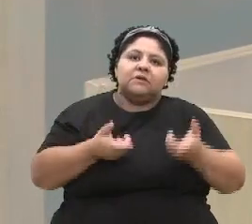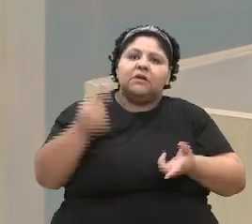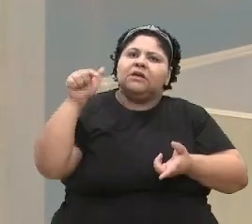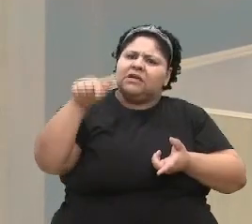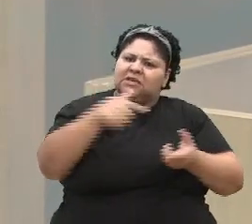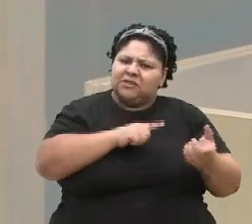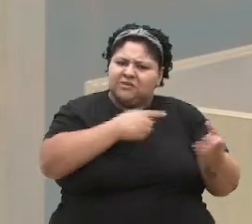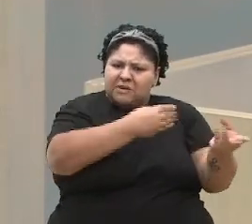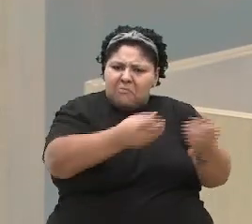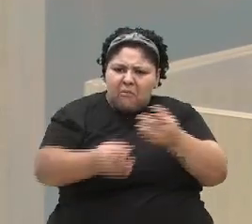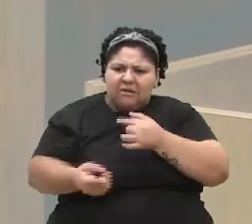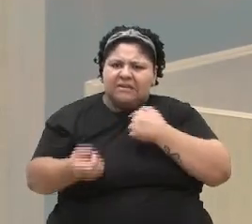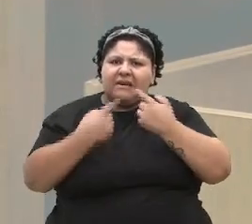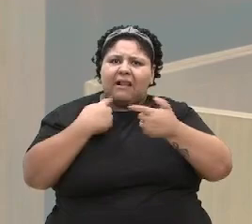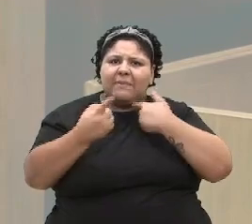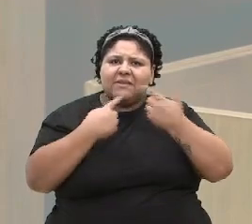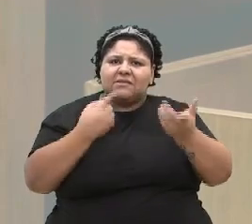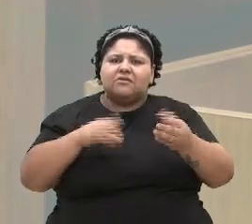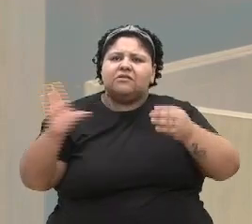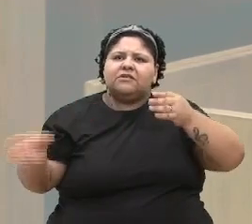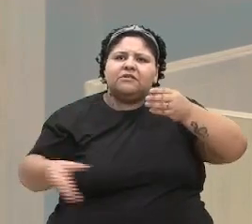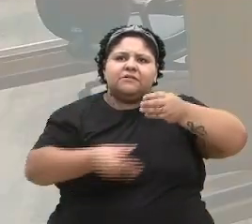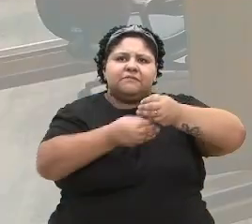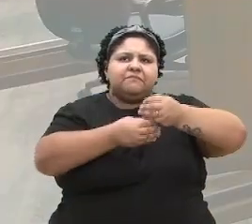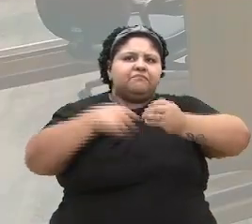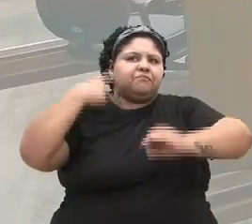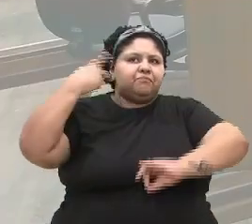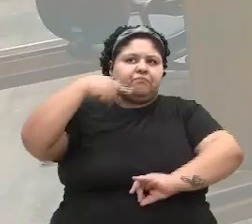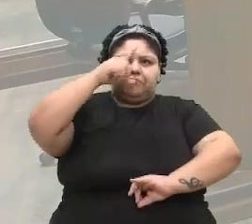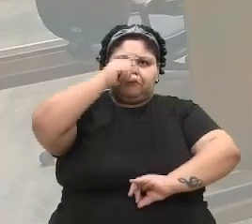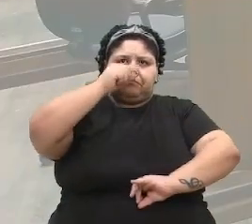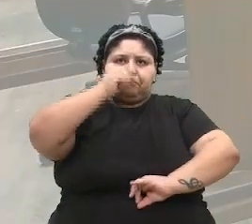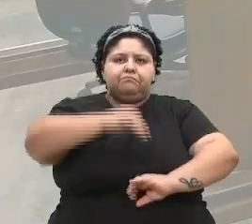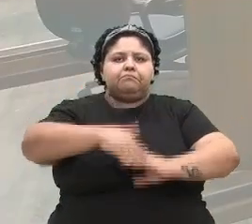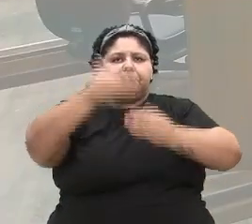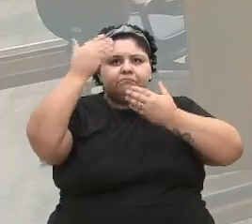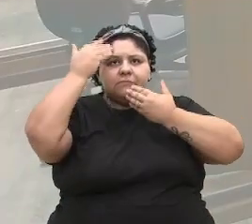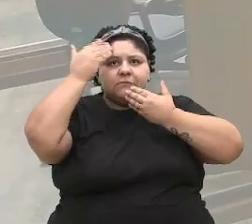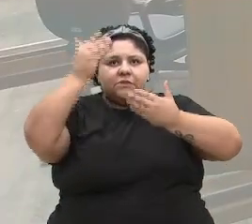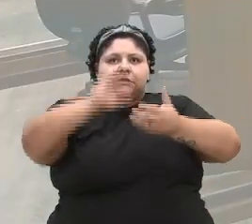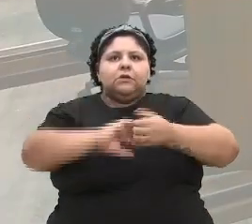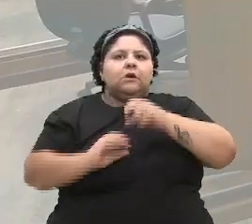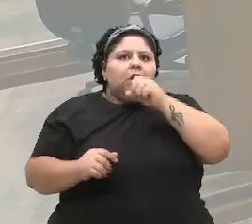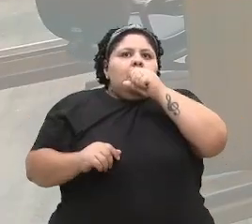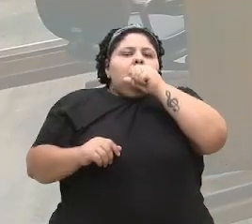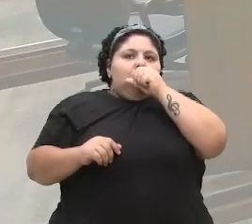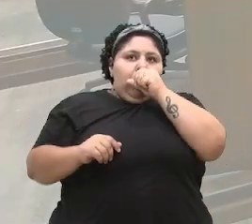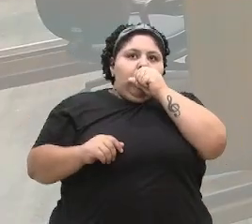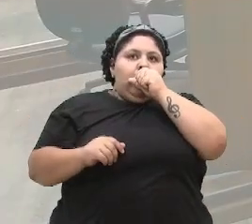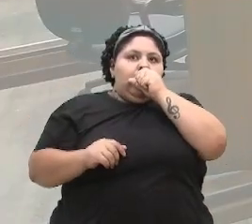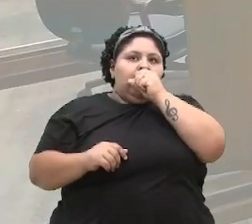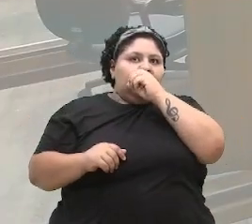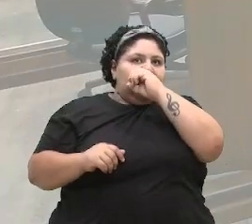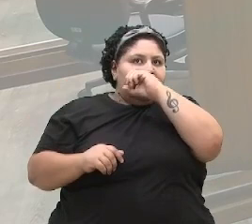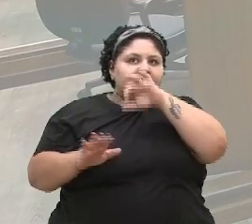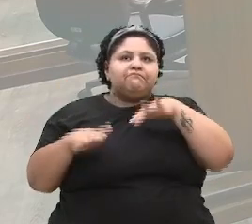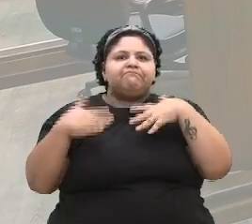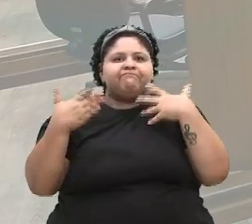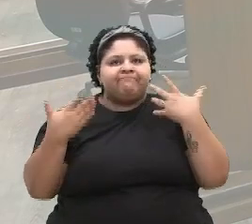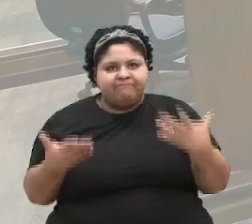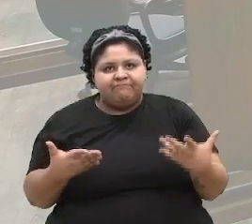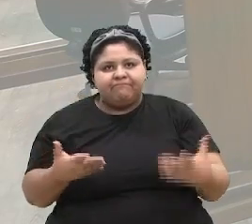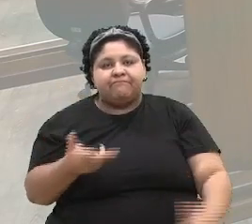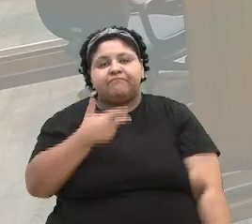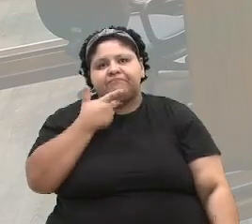muitas reclamações. Sua parte, vereador Fantinel. Obrigado, vereador Bressan. Bom, eu fico muito sentido, e já falei isso, inclusive,